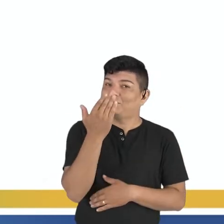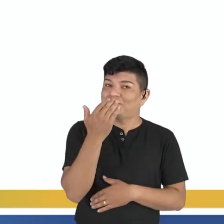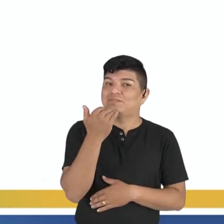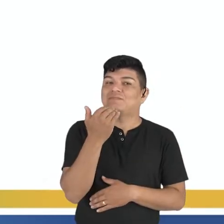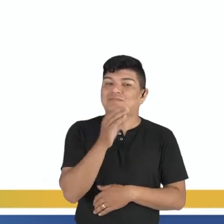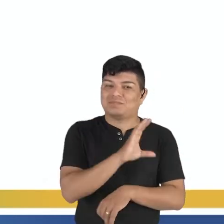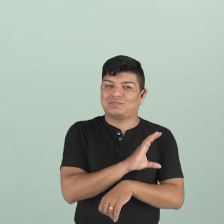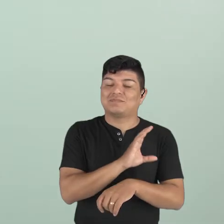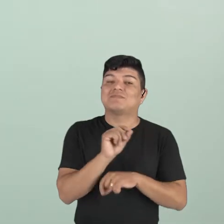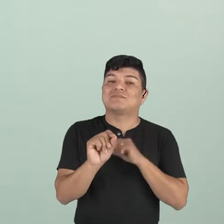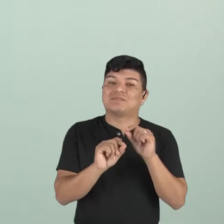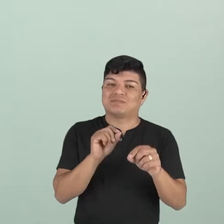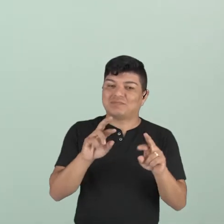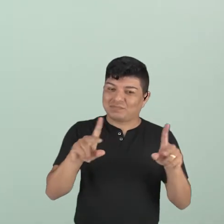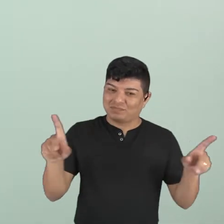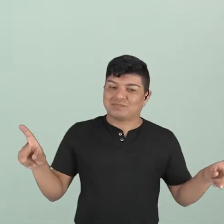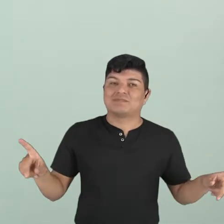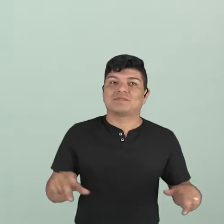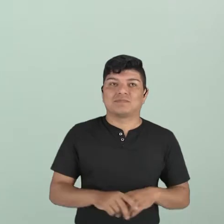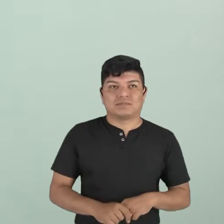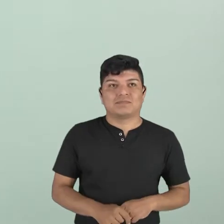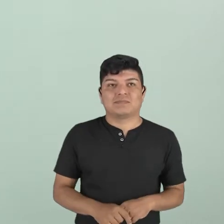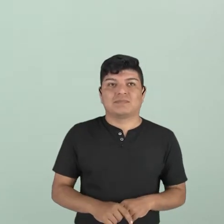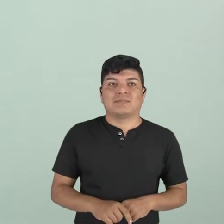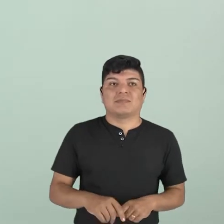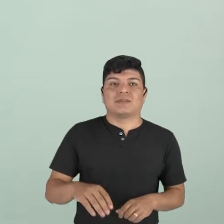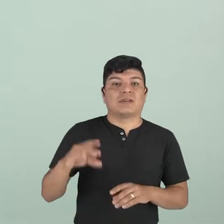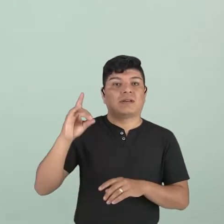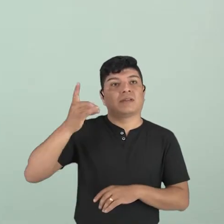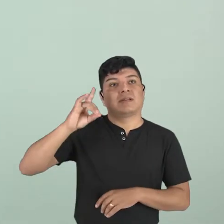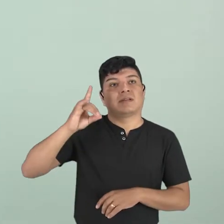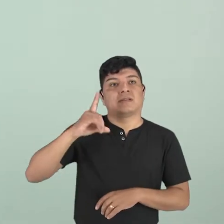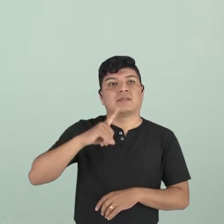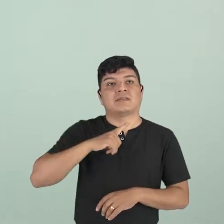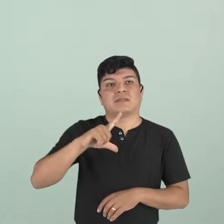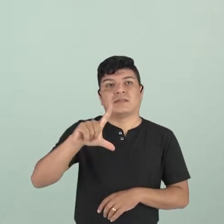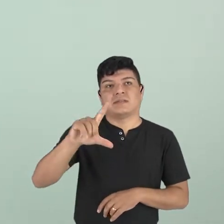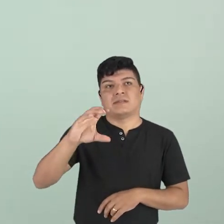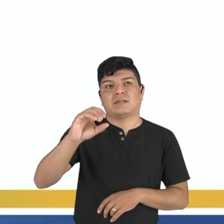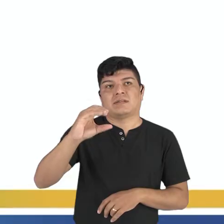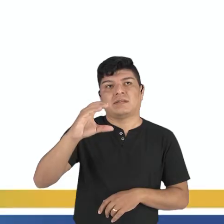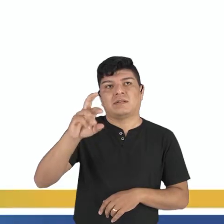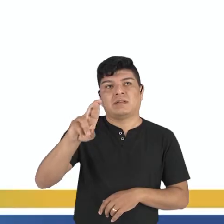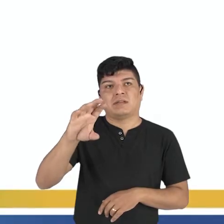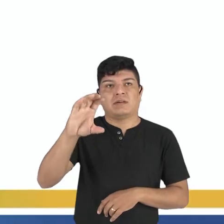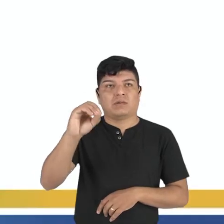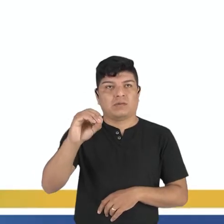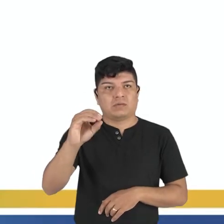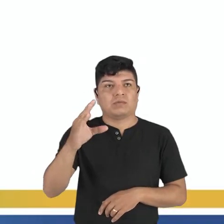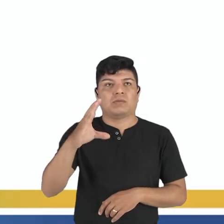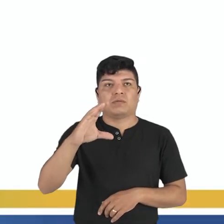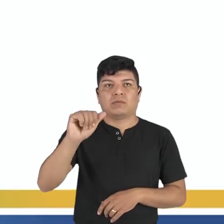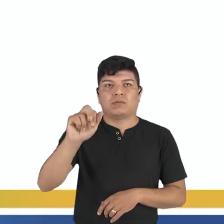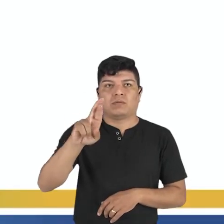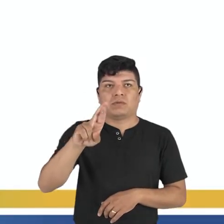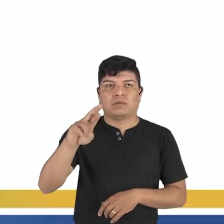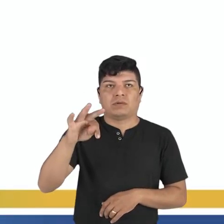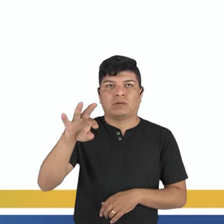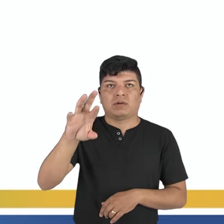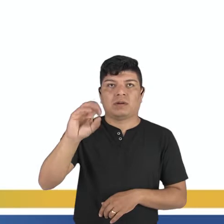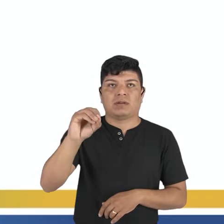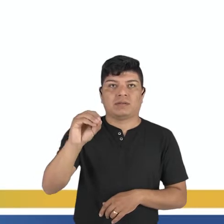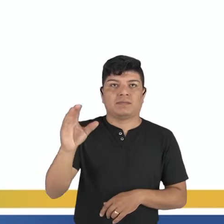né? Porque ela é bem diversificada. Então, na Bolívia nós temos o locro carreteiro, temos